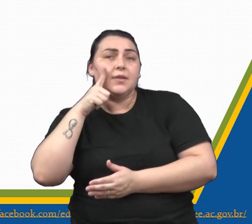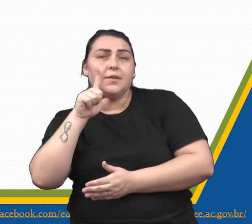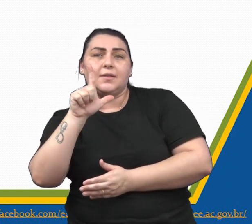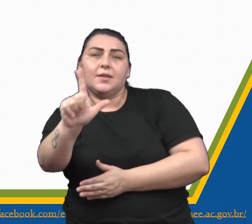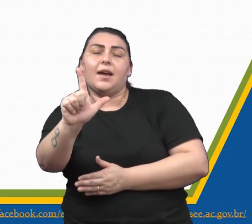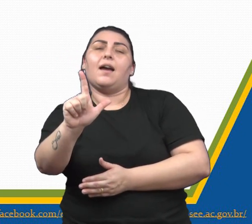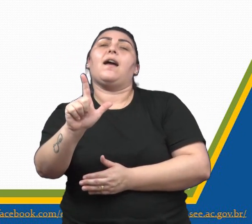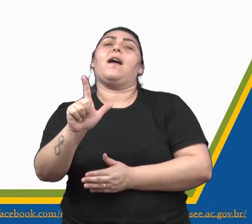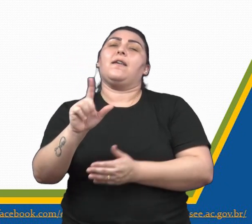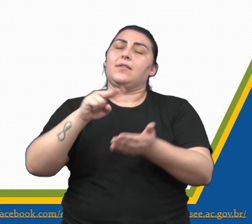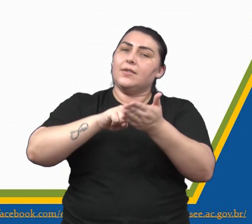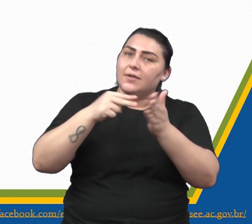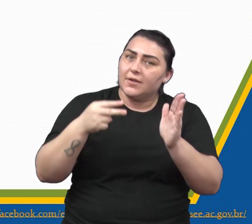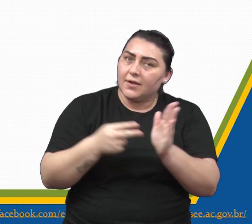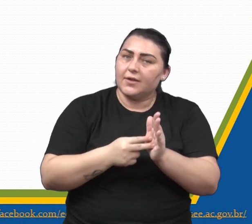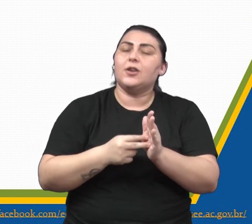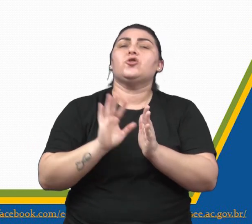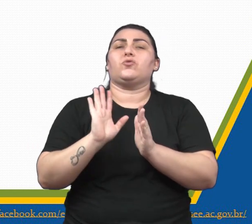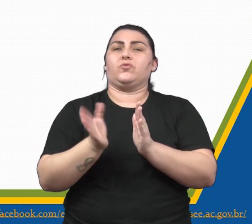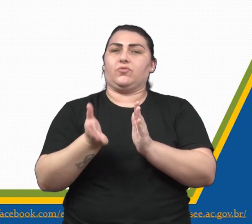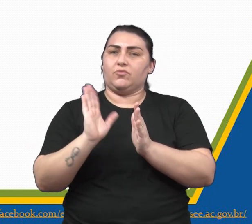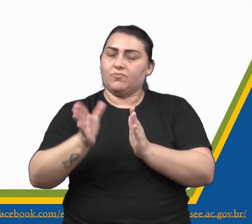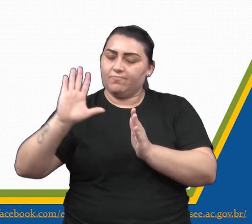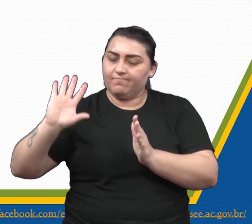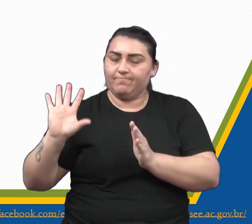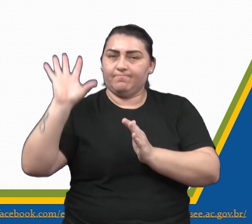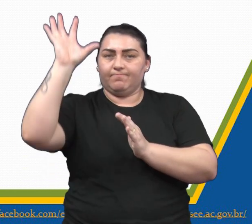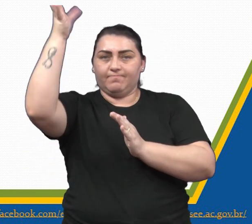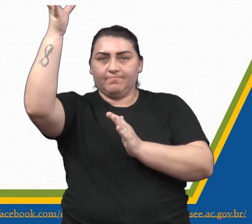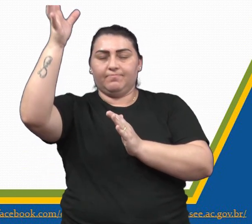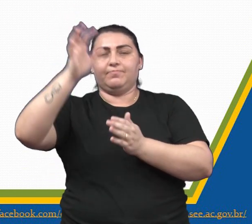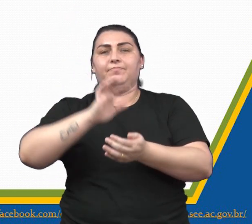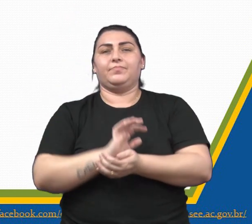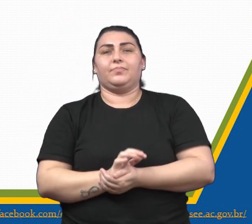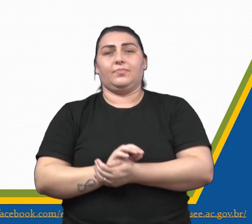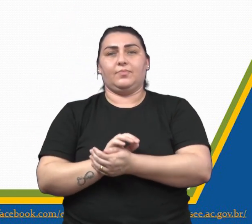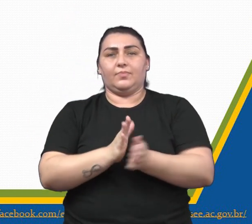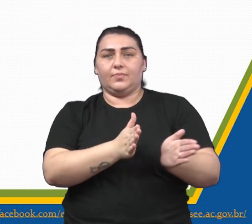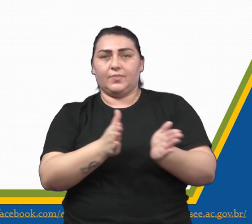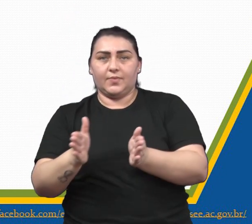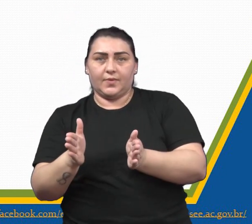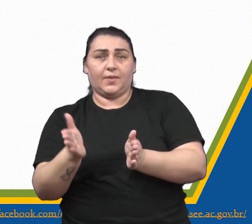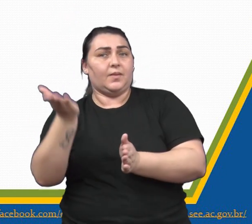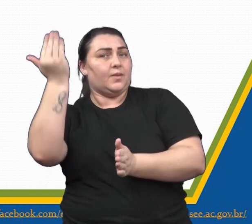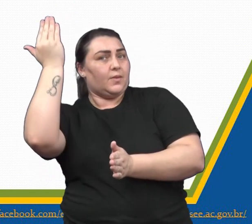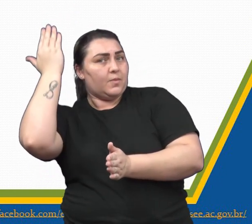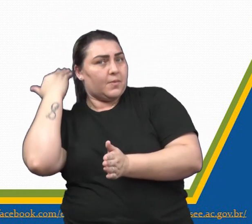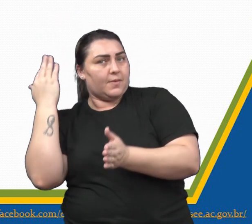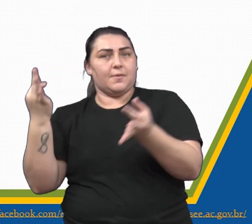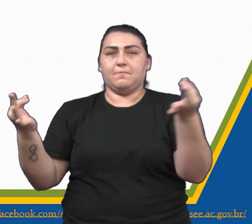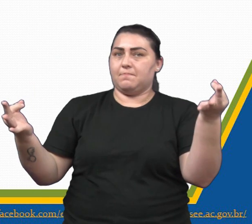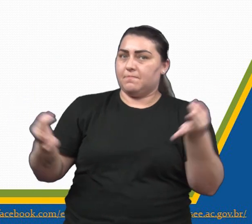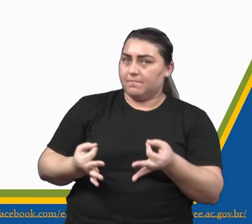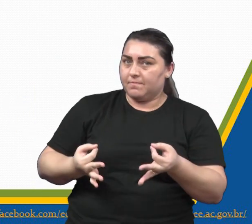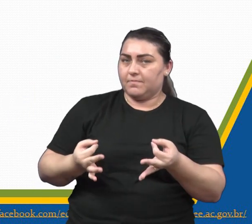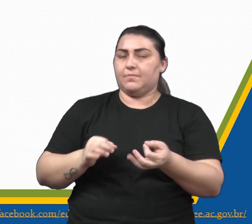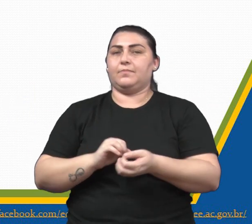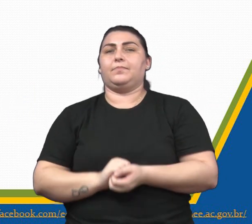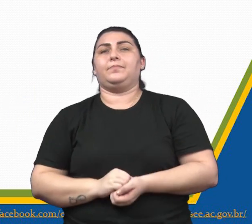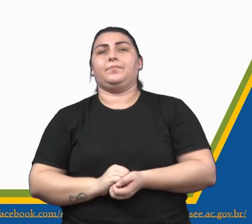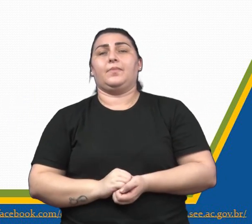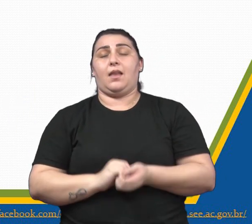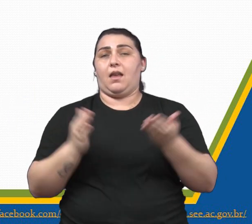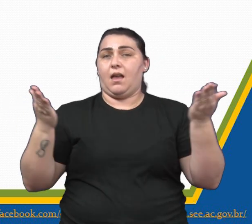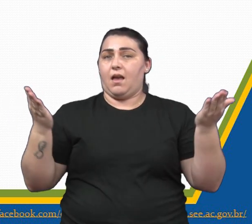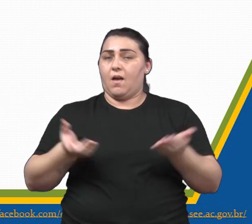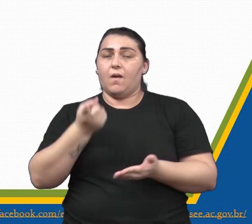e concluída. Ganhei. Trata-se, portanto, do tempo pretérito perfeito.